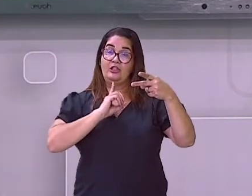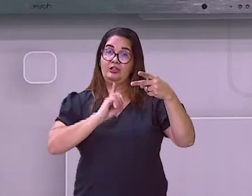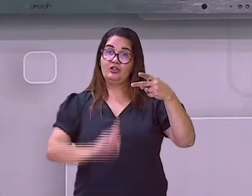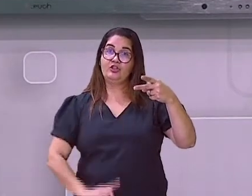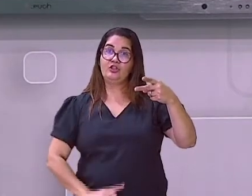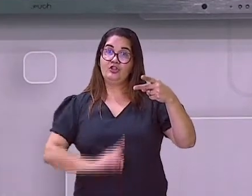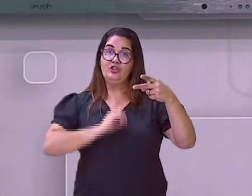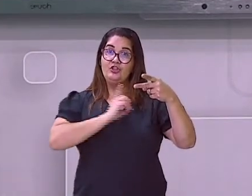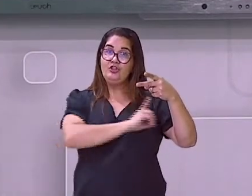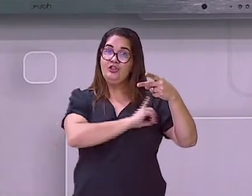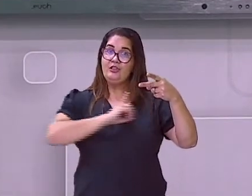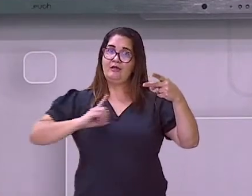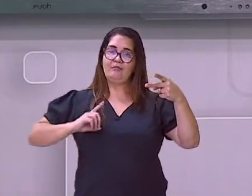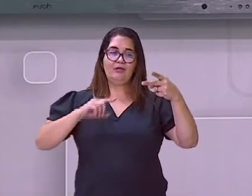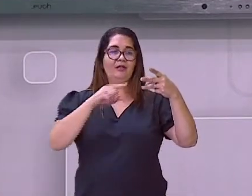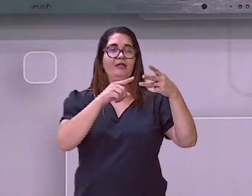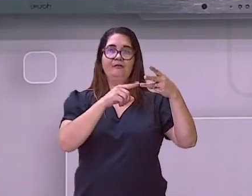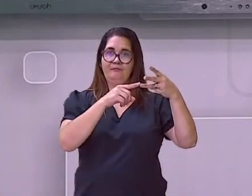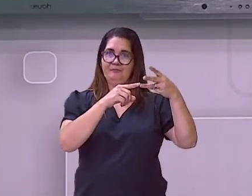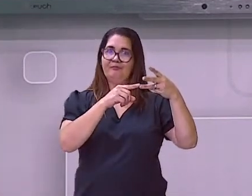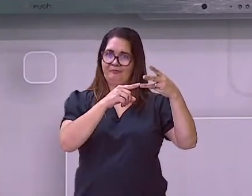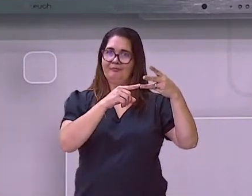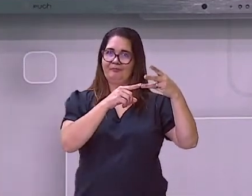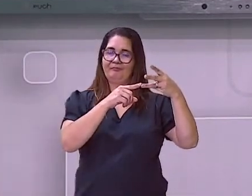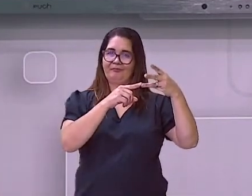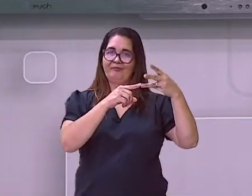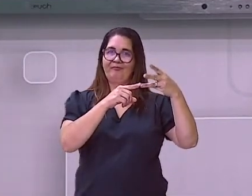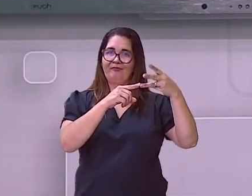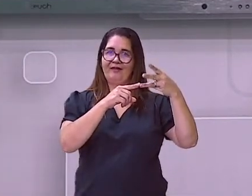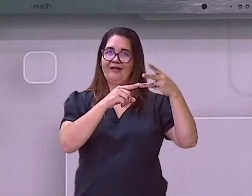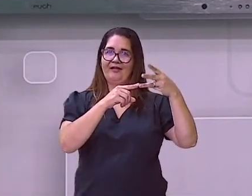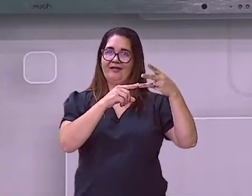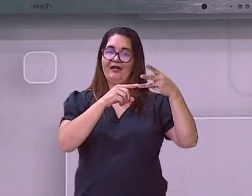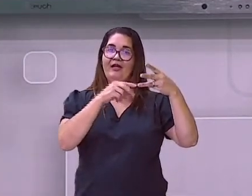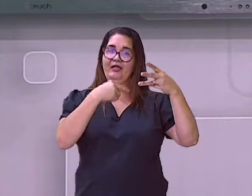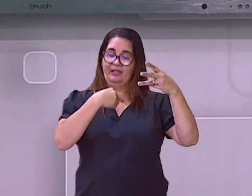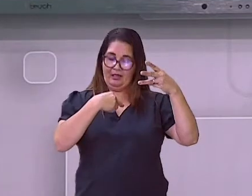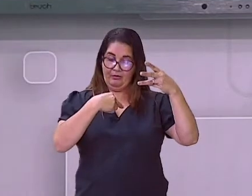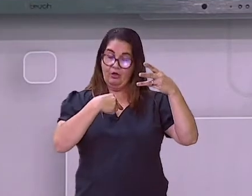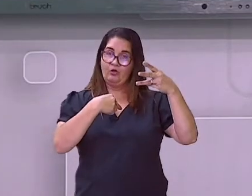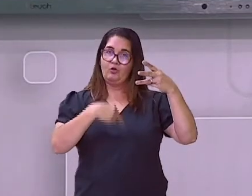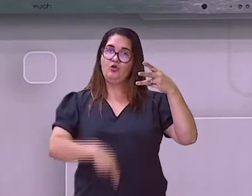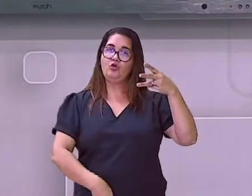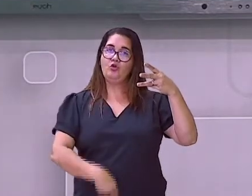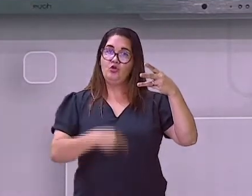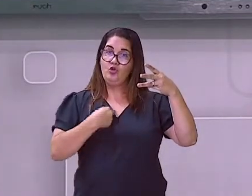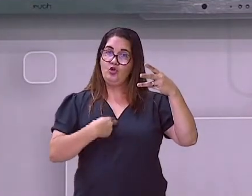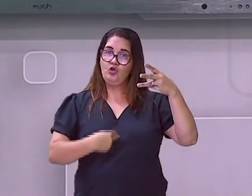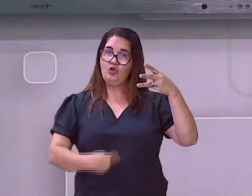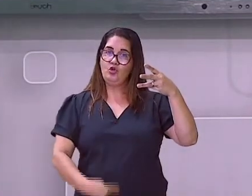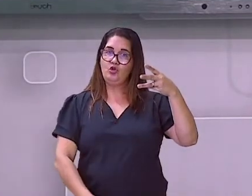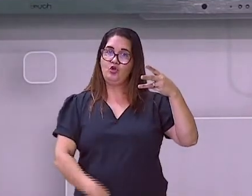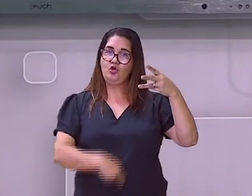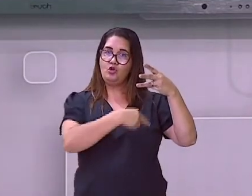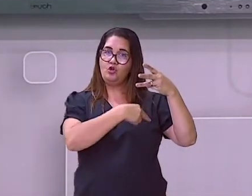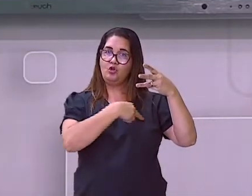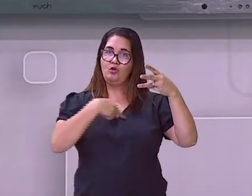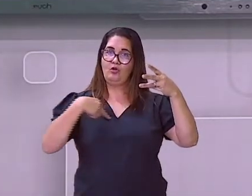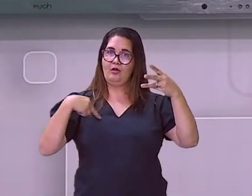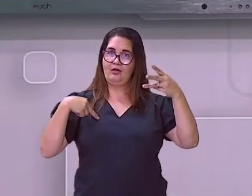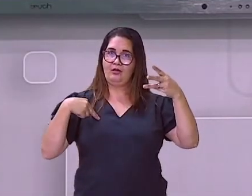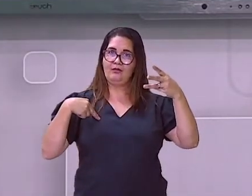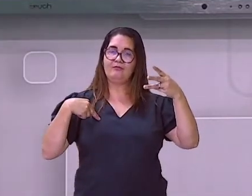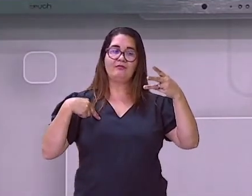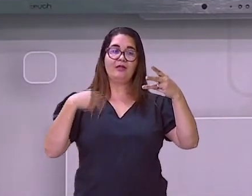são excelentes. Mas, volto a falar, o espaço